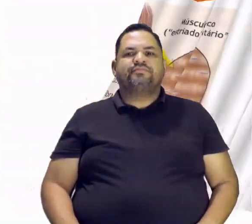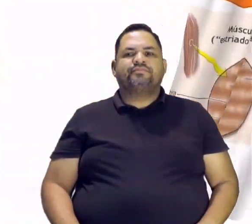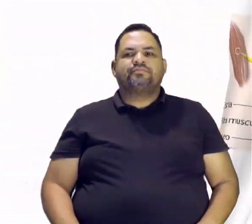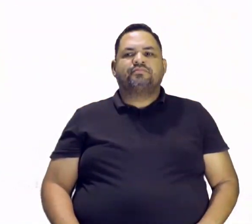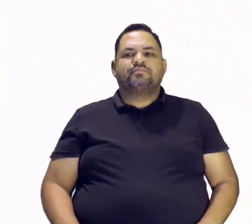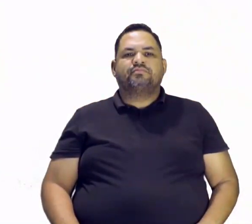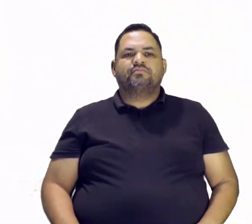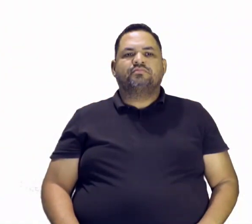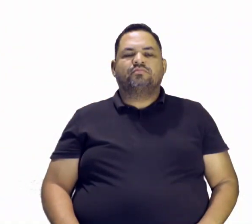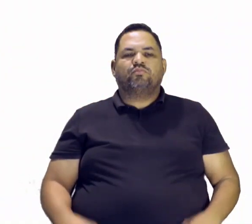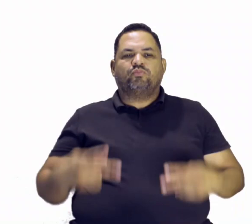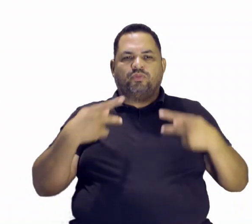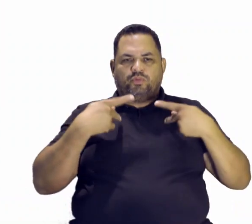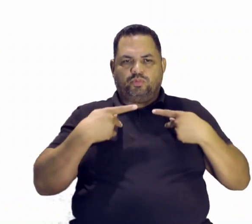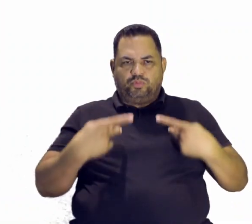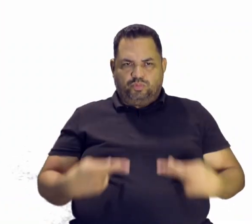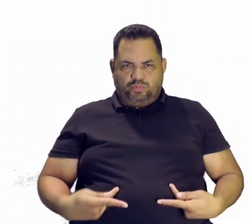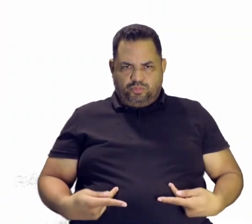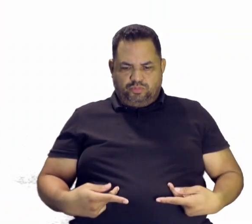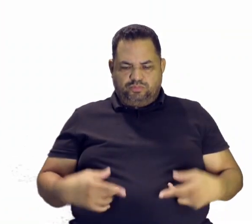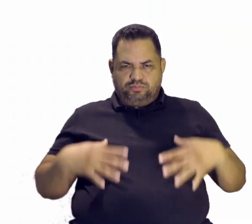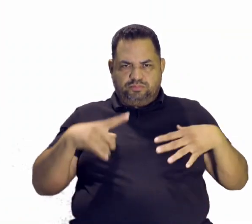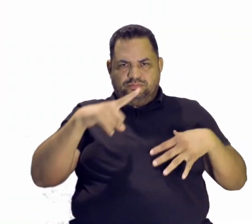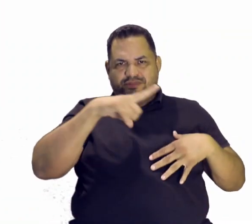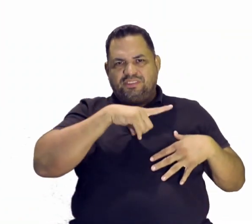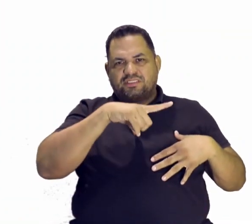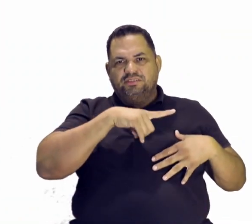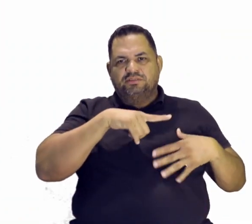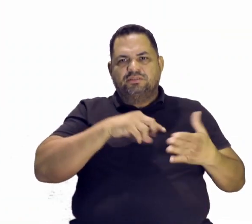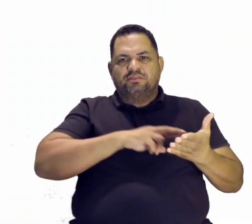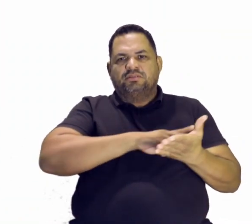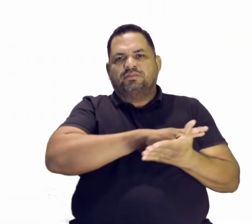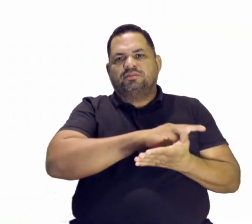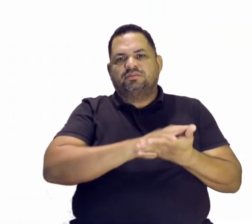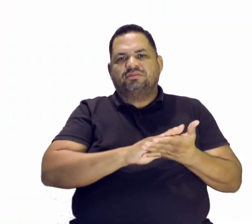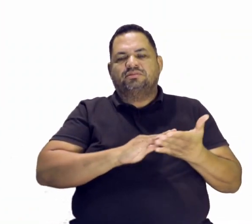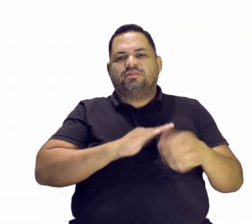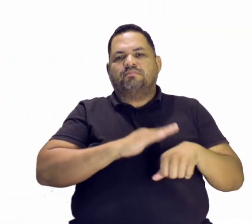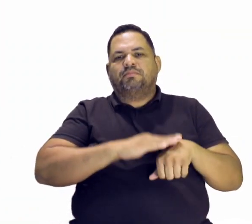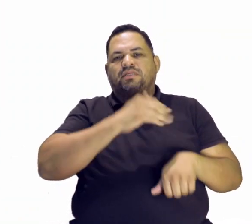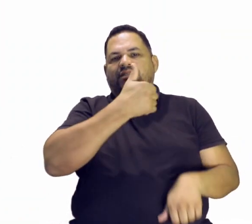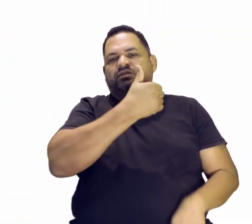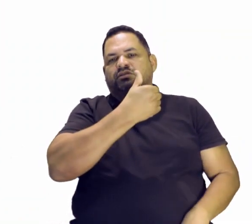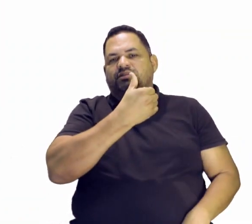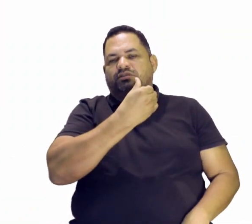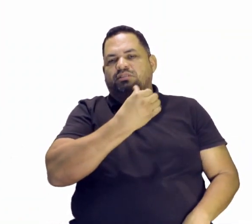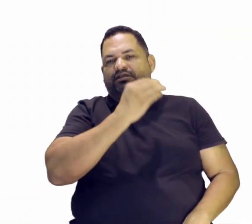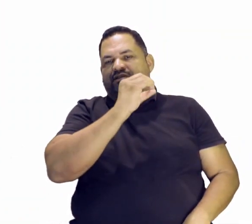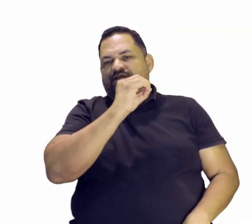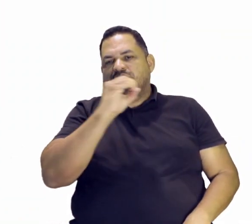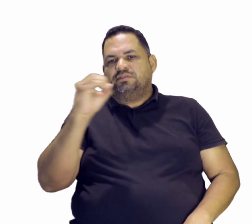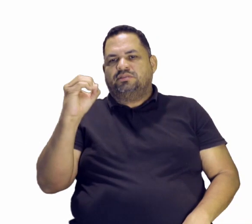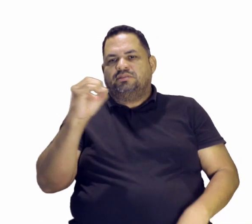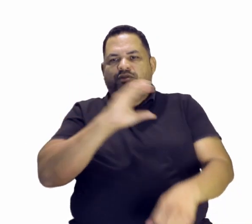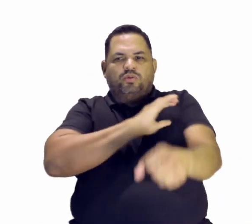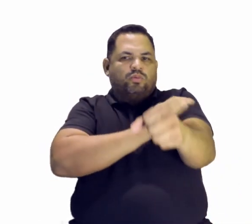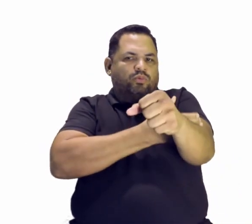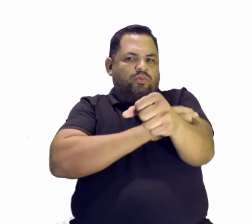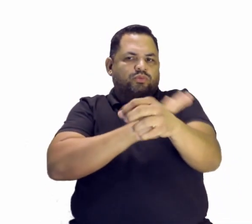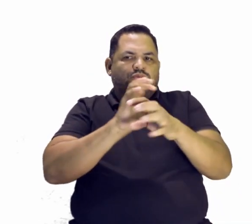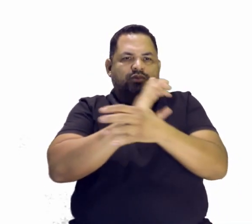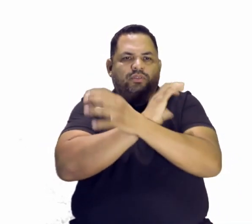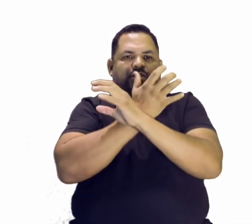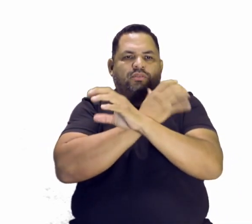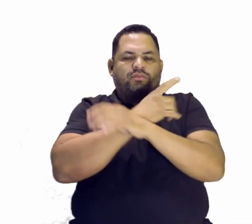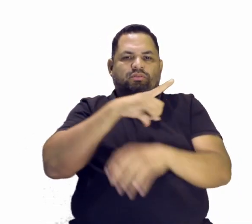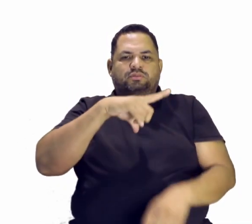O corpo humano, ele contém aí mais de 600 músculos esqueléticos. Então, perceba aí que a nossa máquina, né,